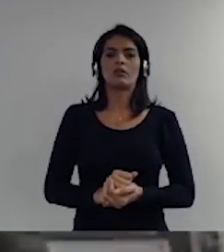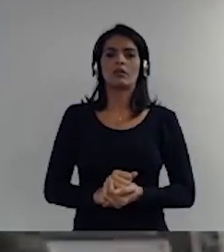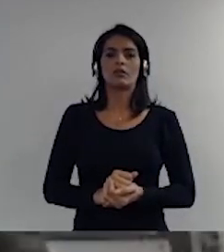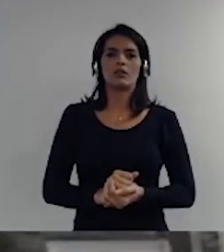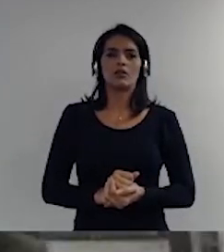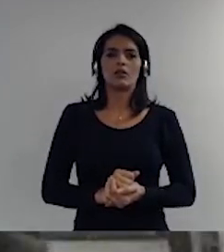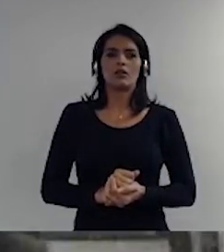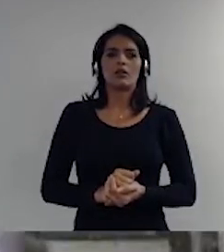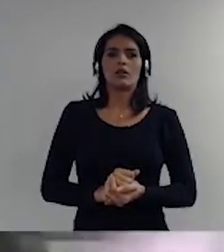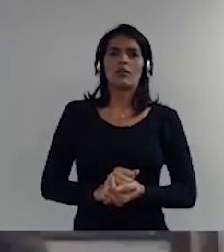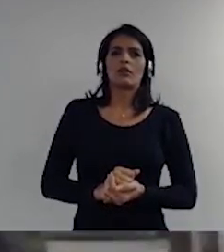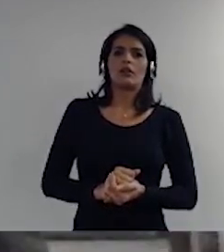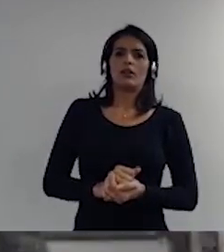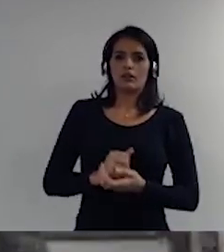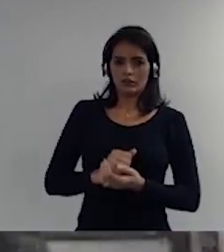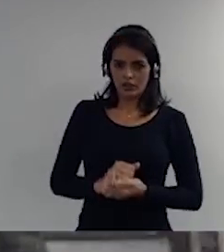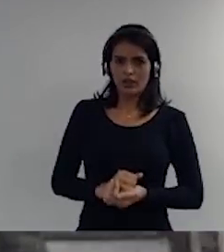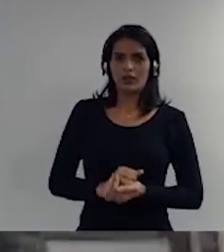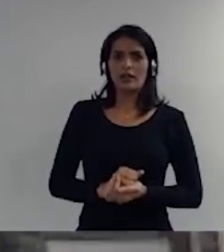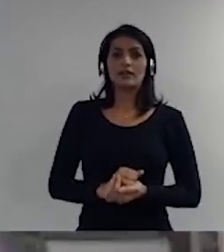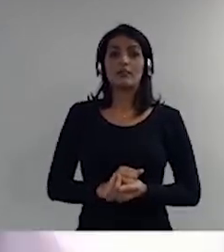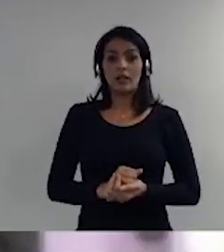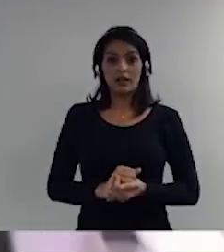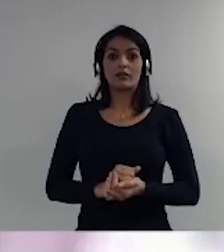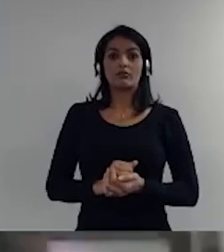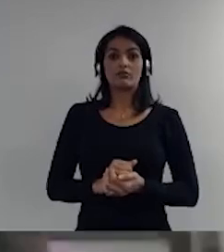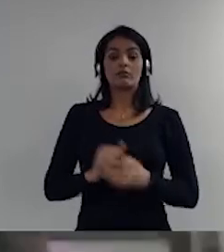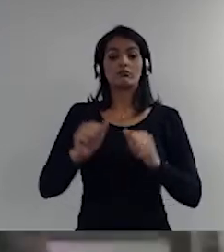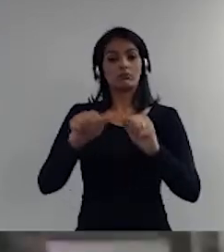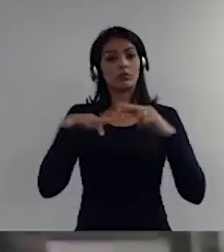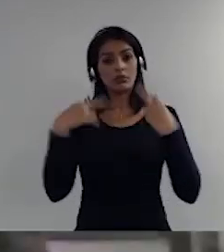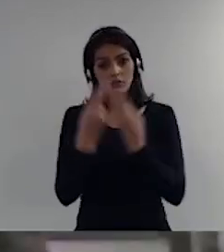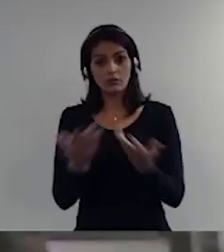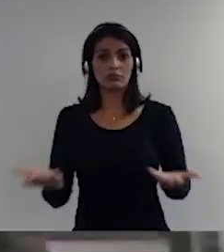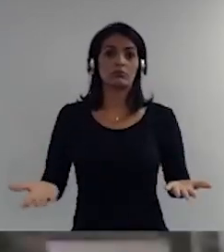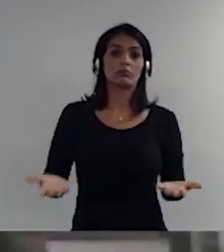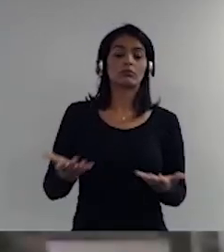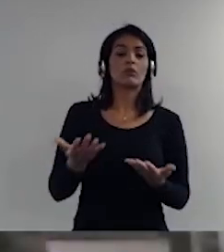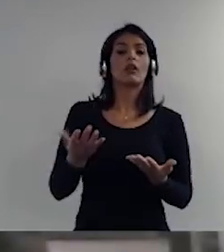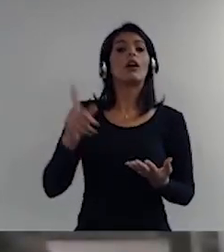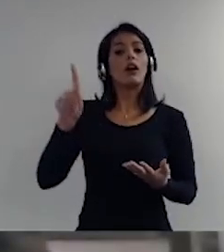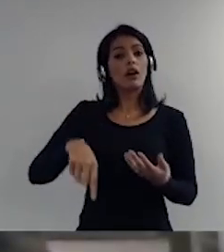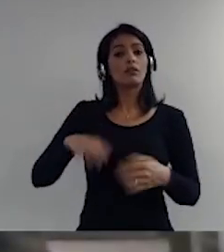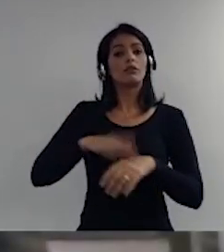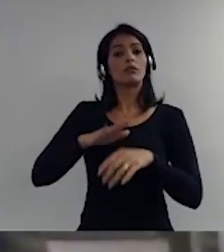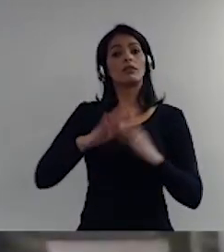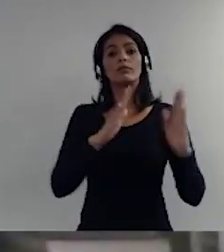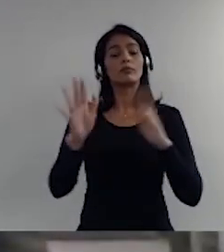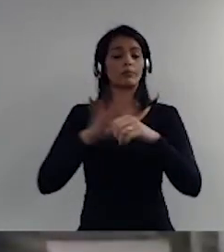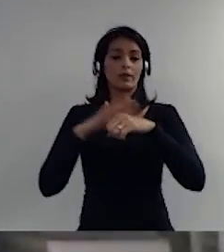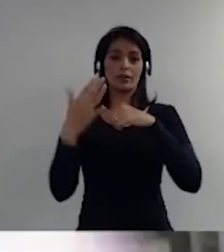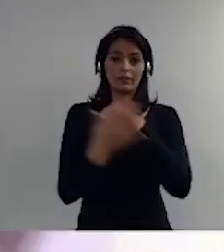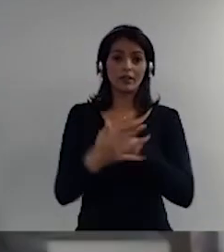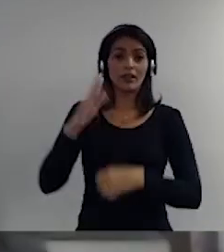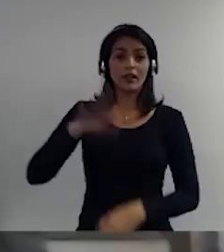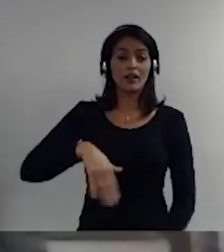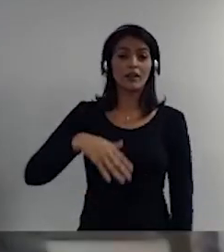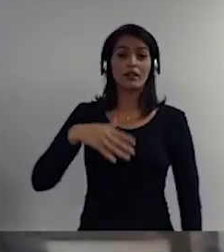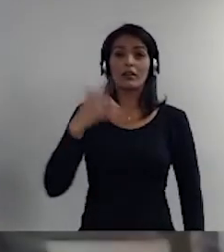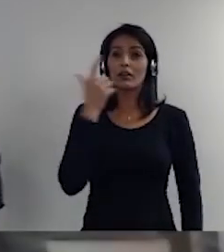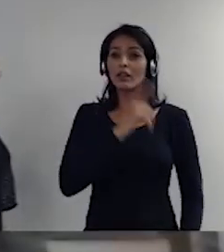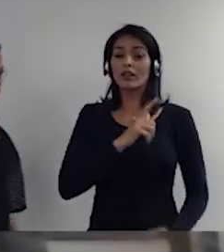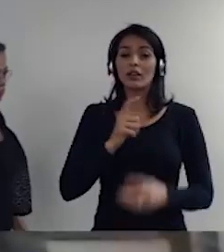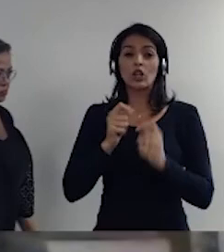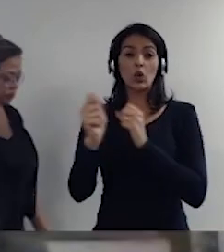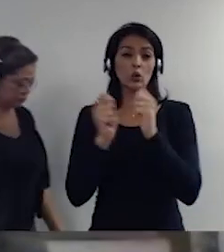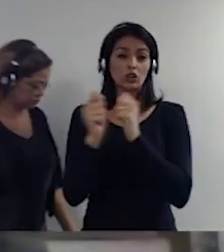ver, completamente equivocada, mas superada, de que se tratasse, no caso da pandemia, de uma grande